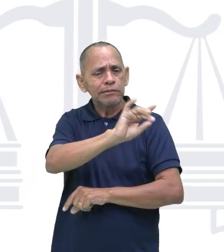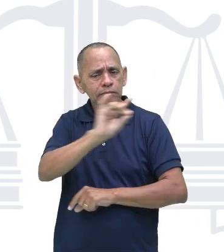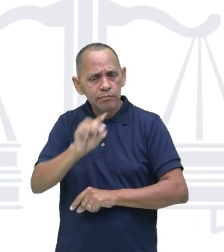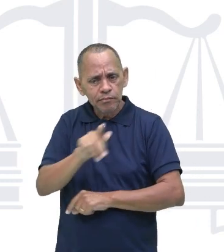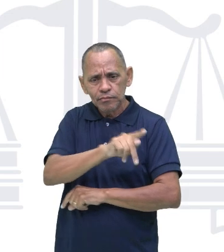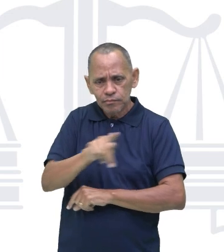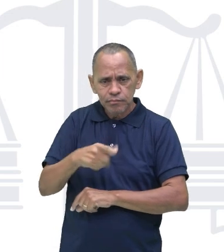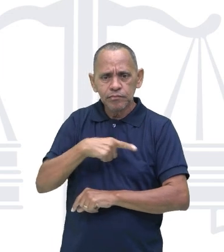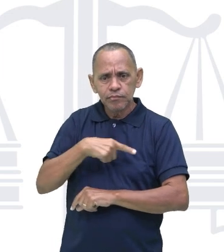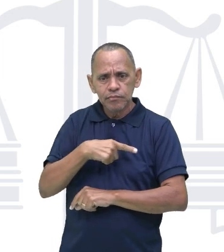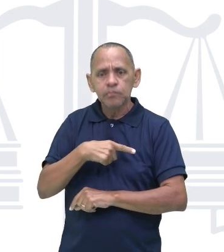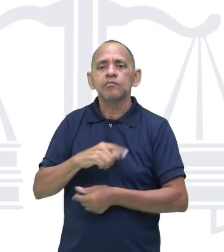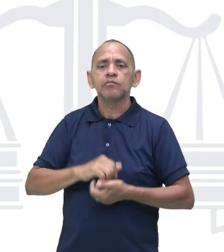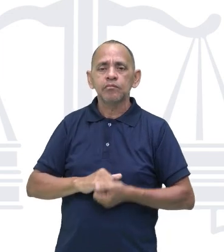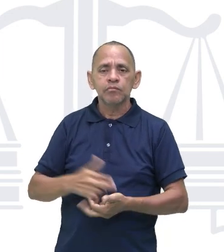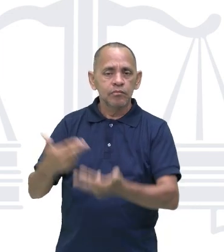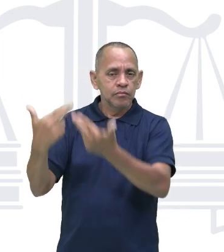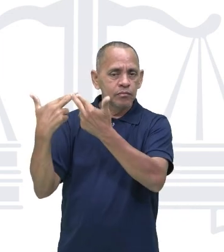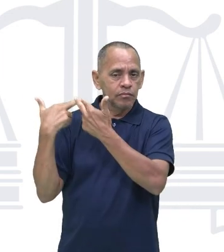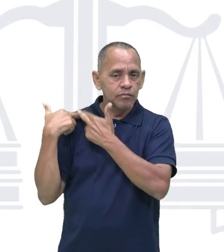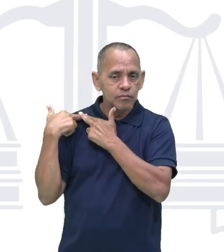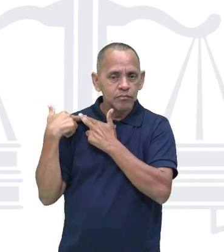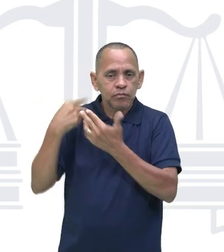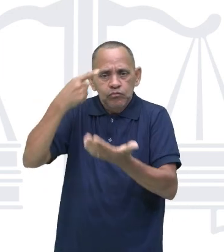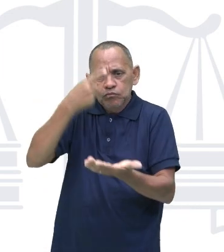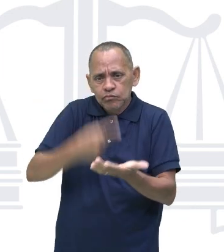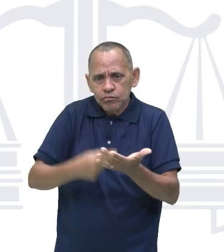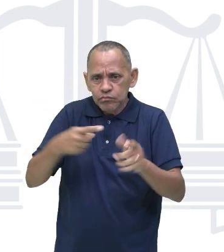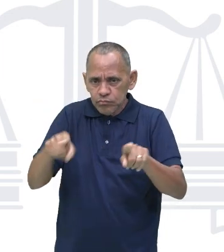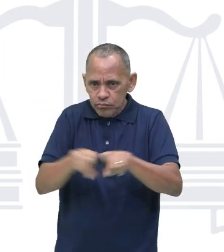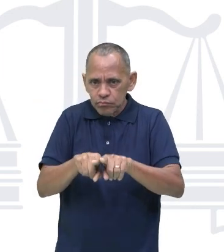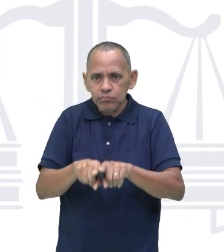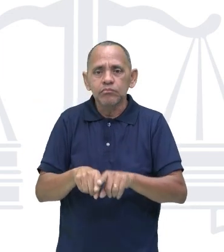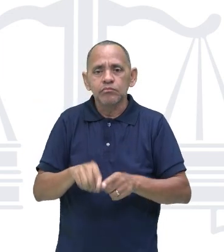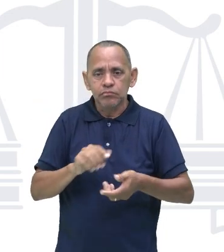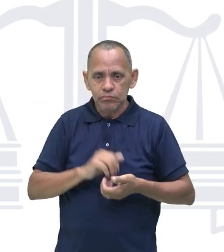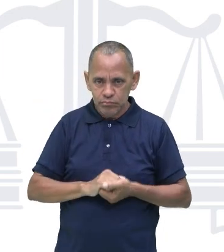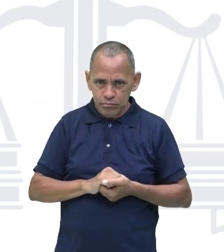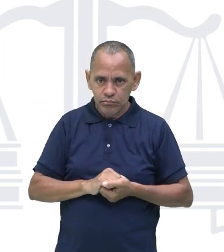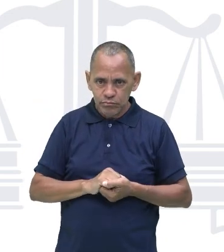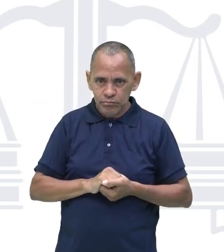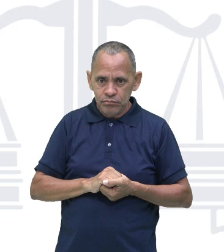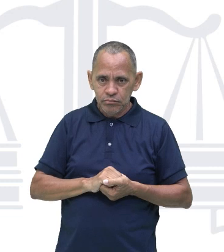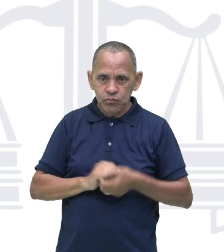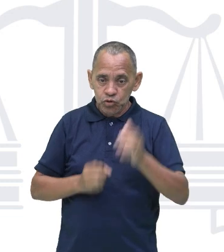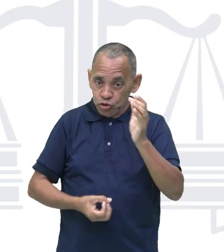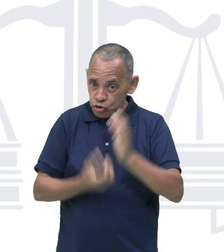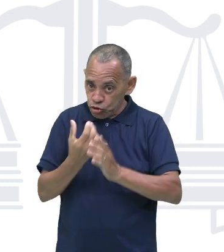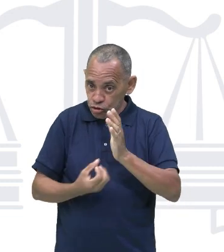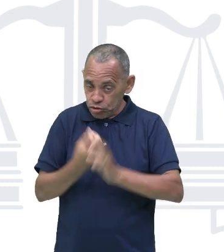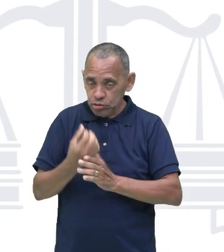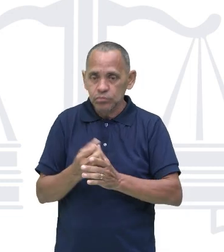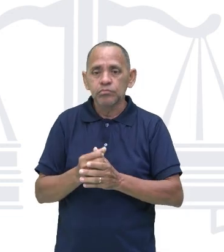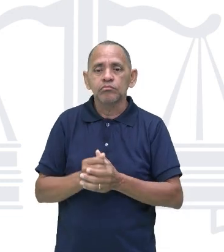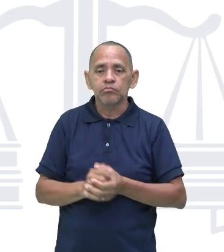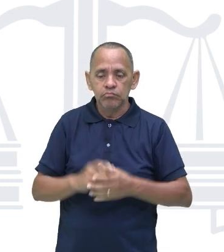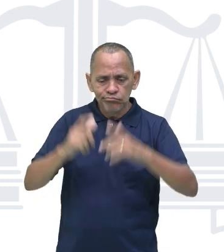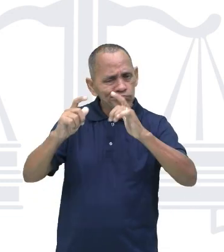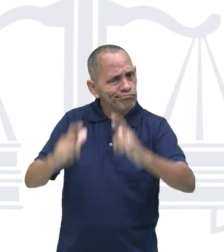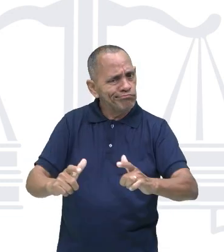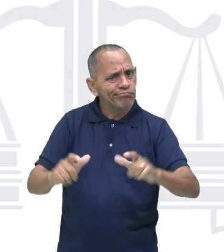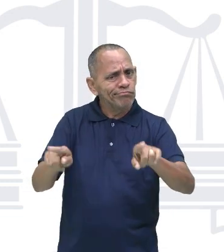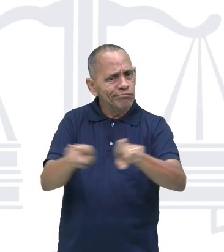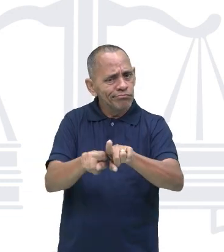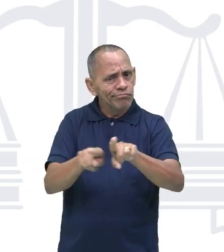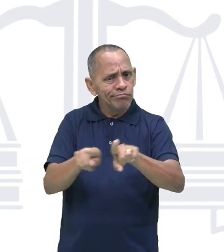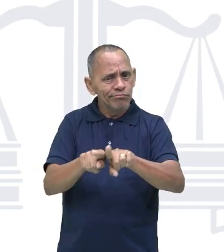compromisso em pavimentar um caminho mais justo e acolhedor para esses estudantes, né? Nós, enquanto professores, trazemos um impacto